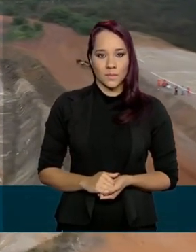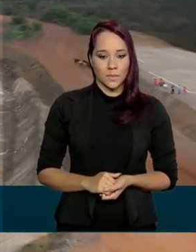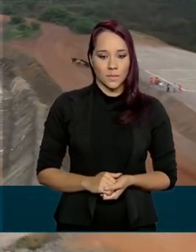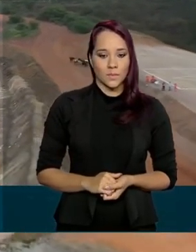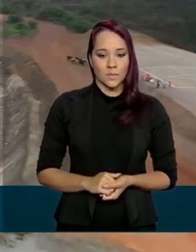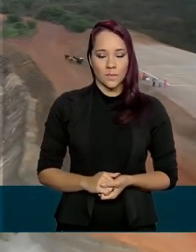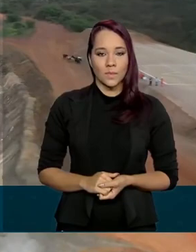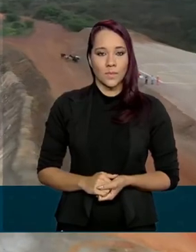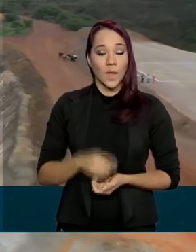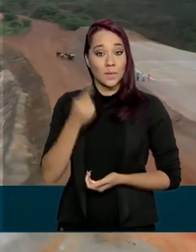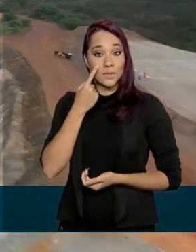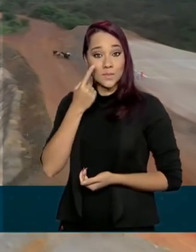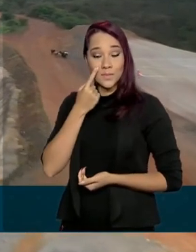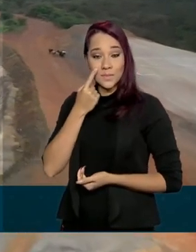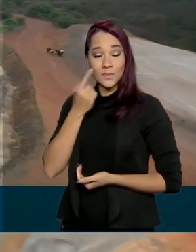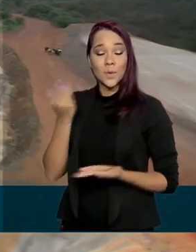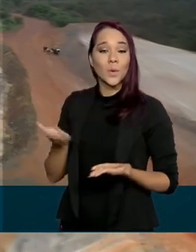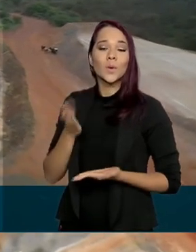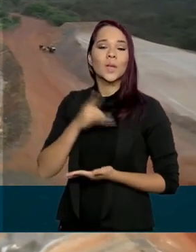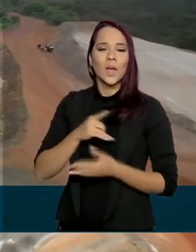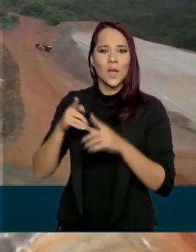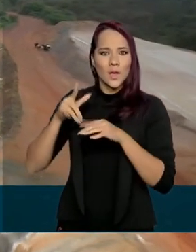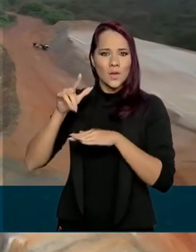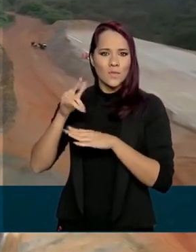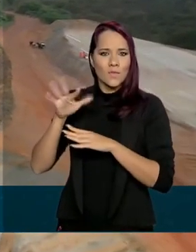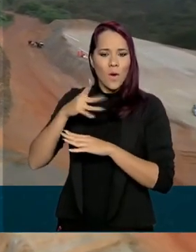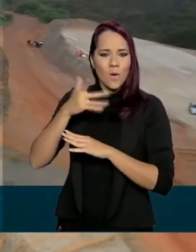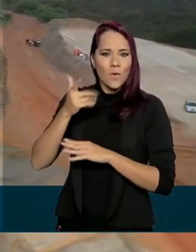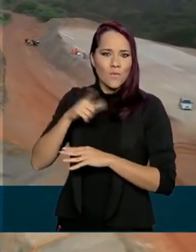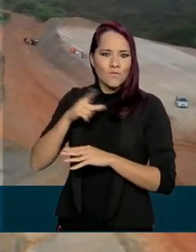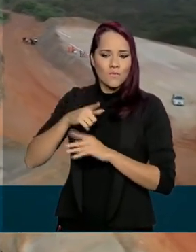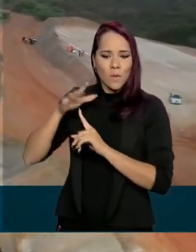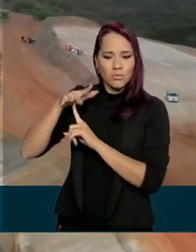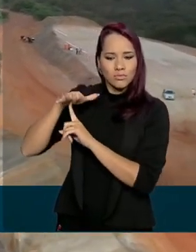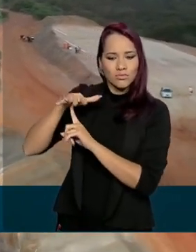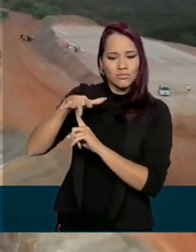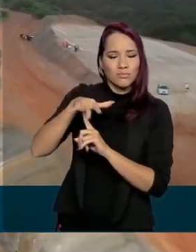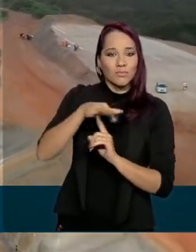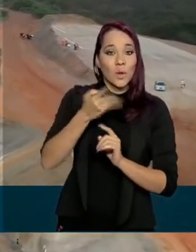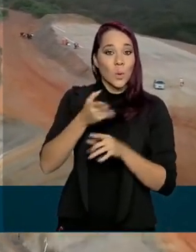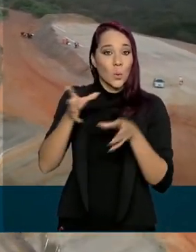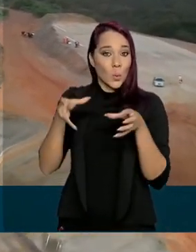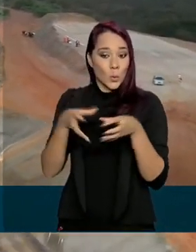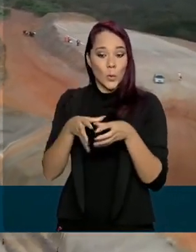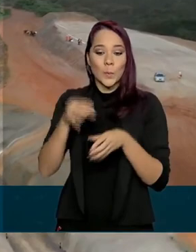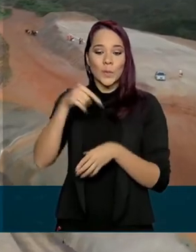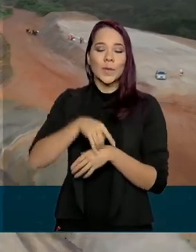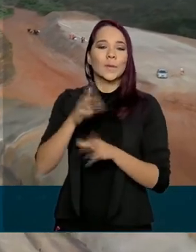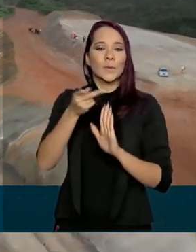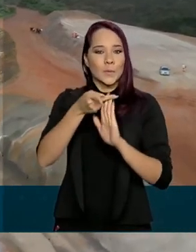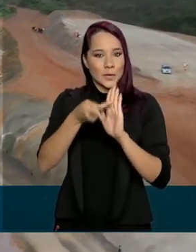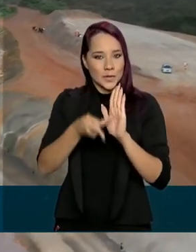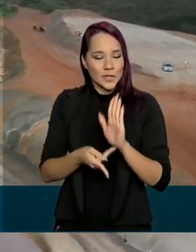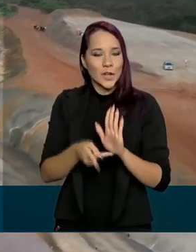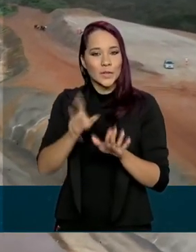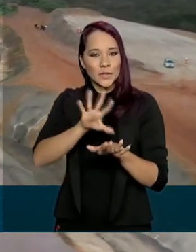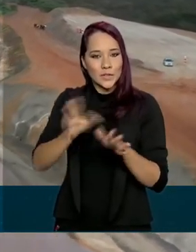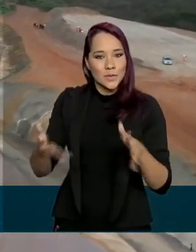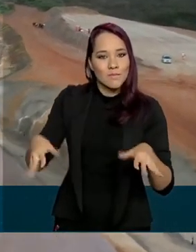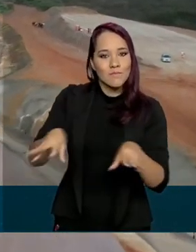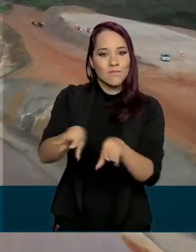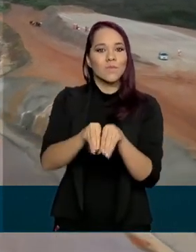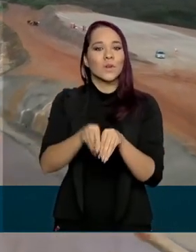e você vê agora imagens feitas a pouco pela nossa equipe aí do projeto de